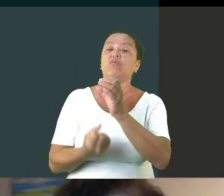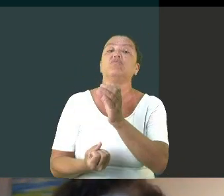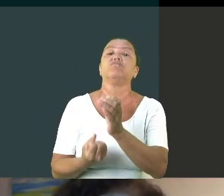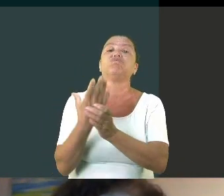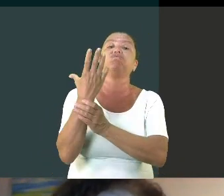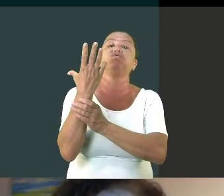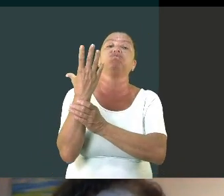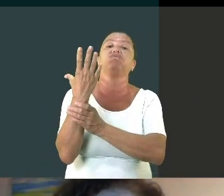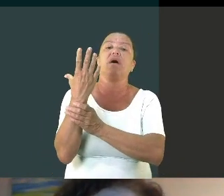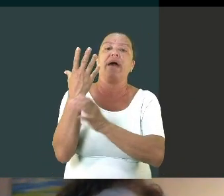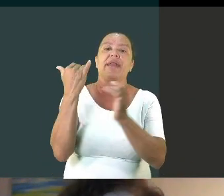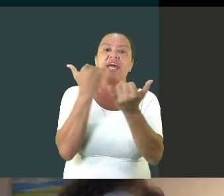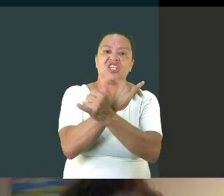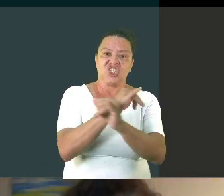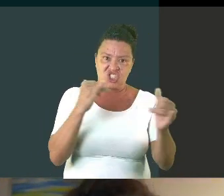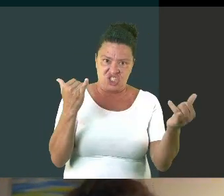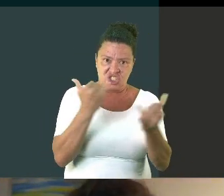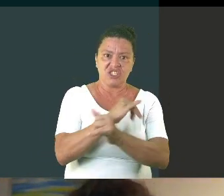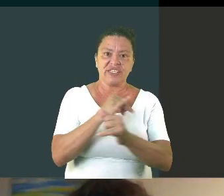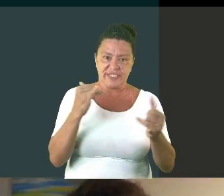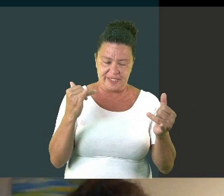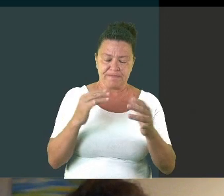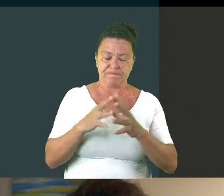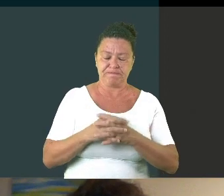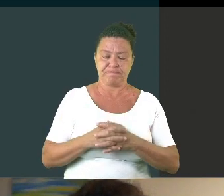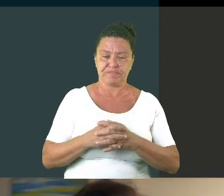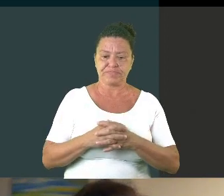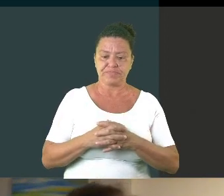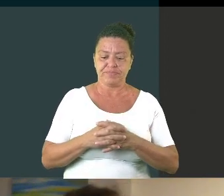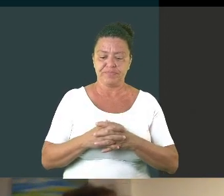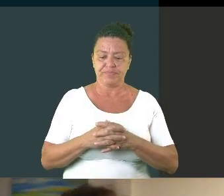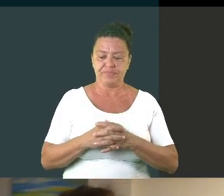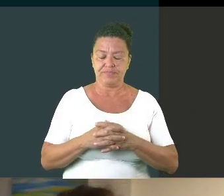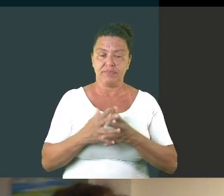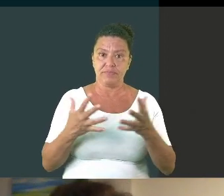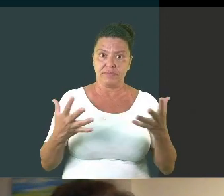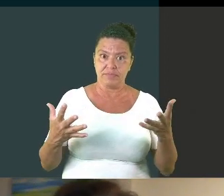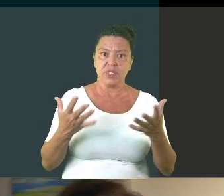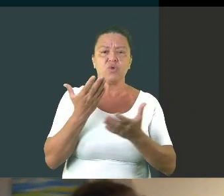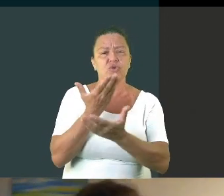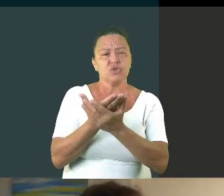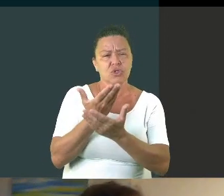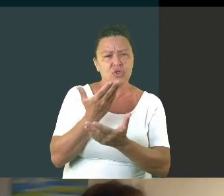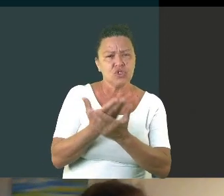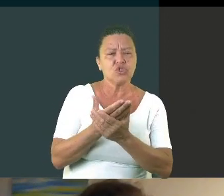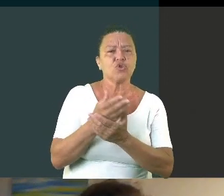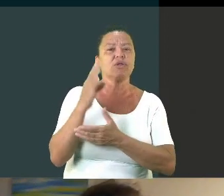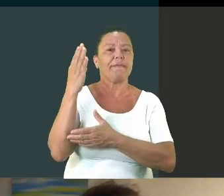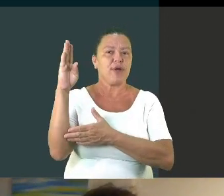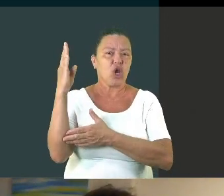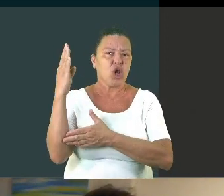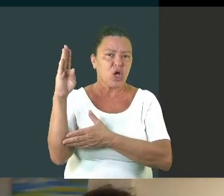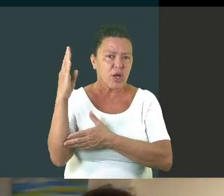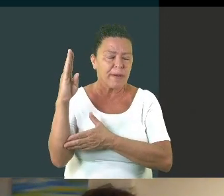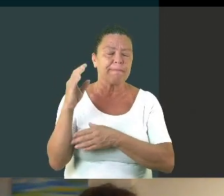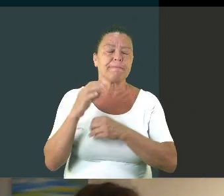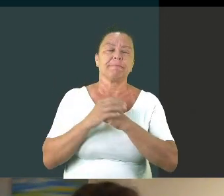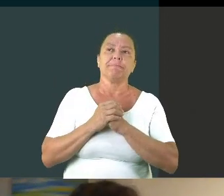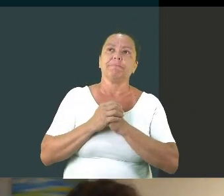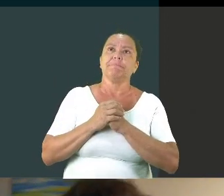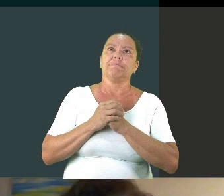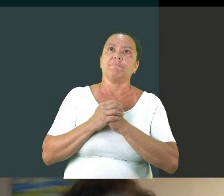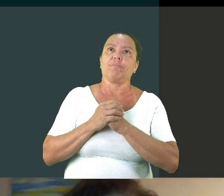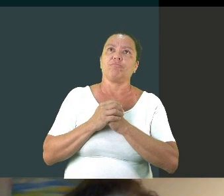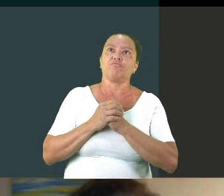produzirem essa energia, essa eletricidade. E com os estudos da biologia, foi-se